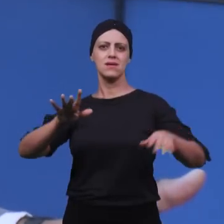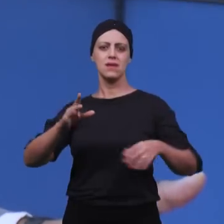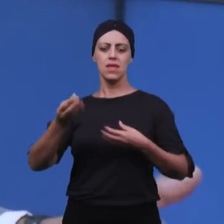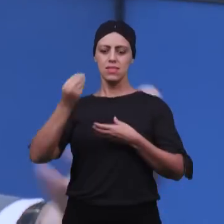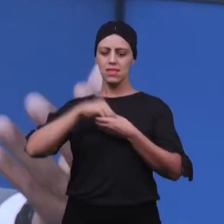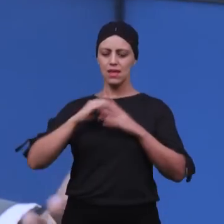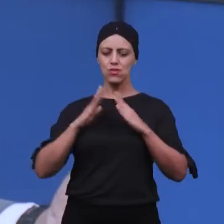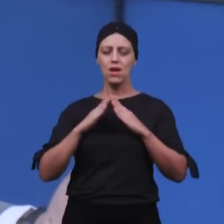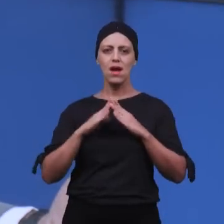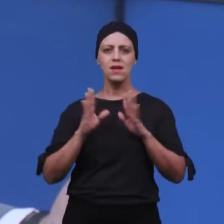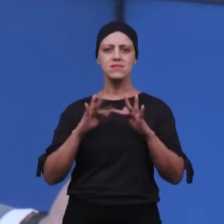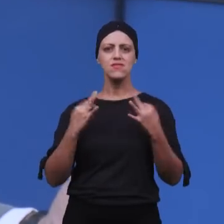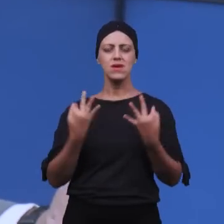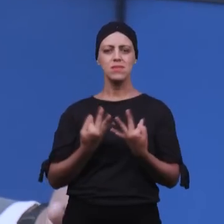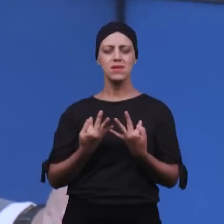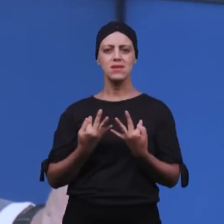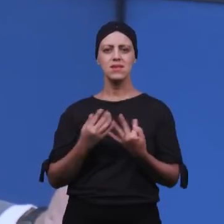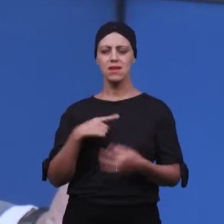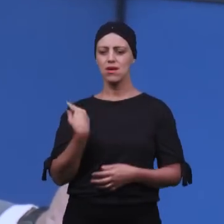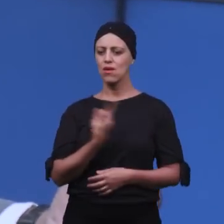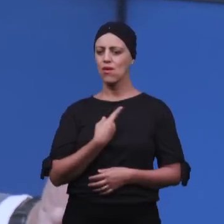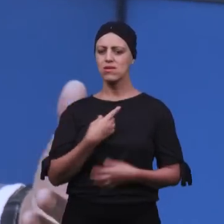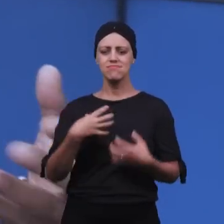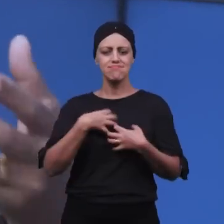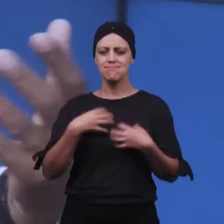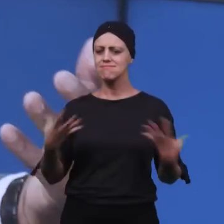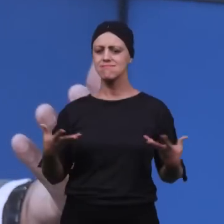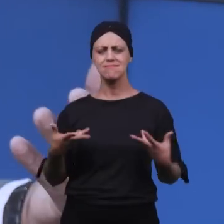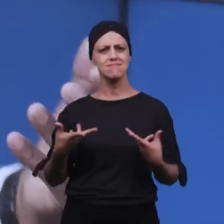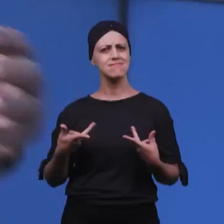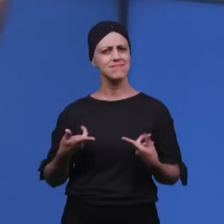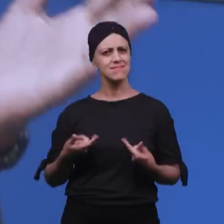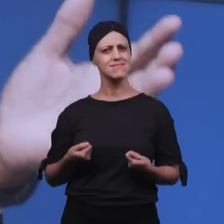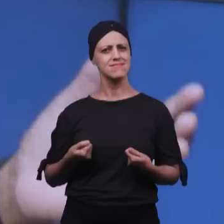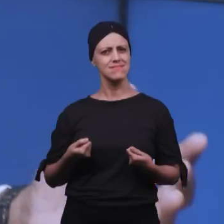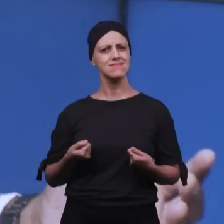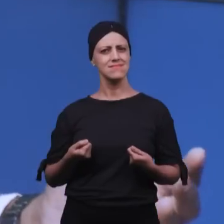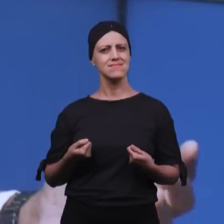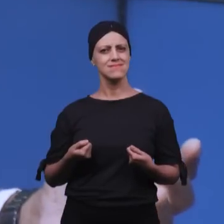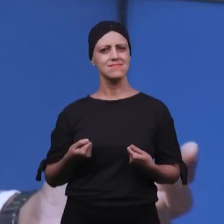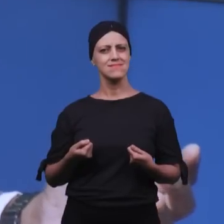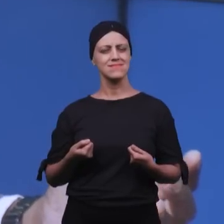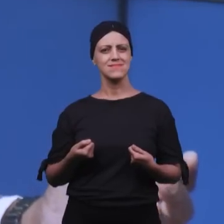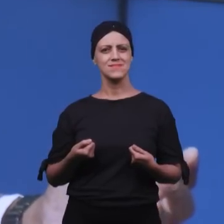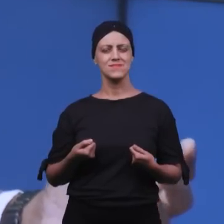maravilhoso daquilo que até então a gente comentava, não tudo,